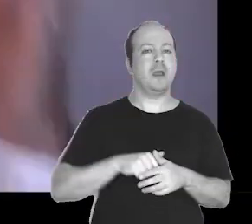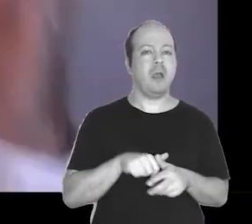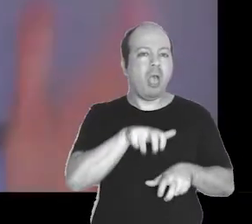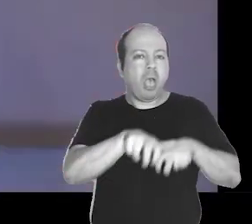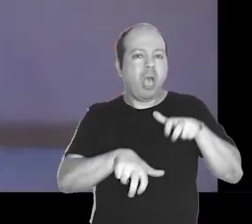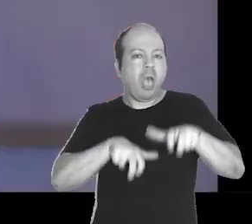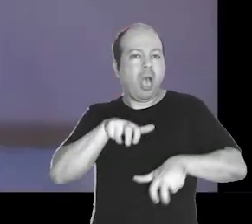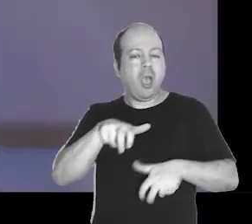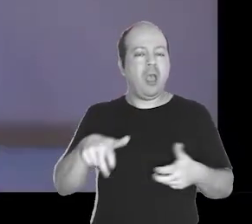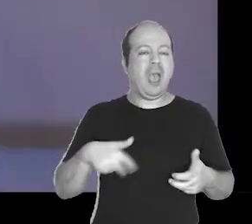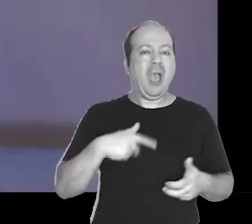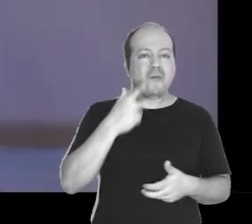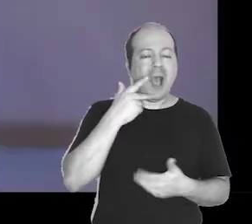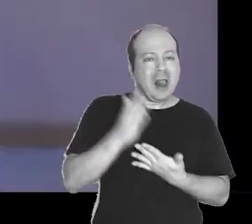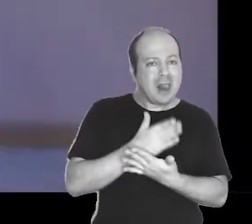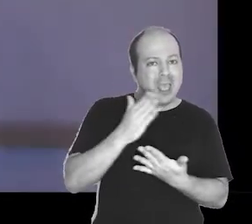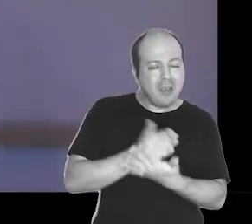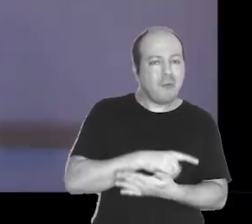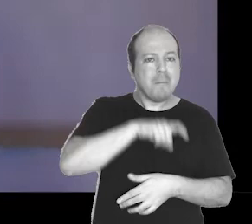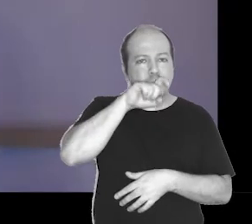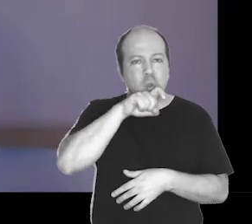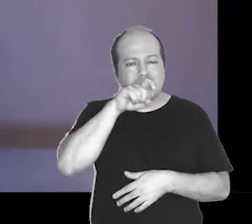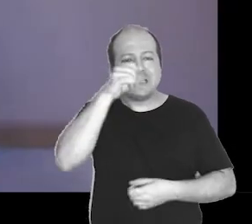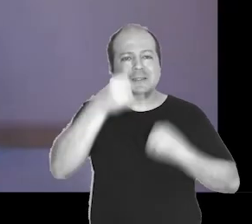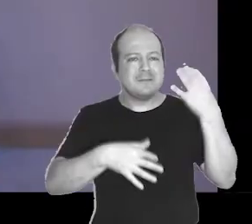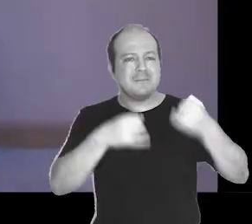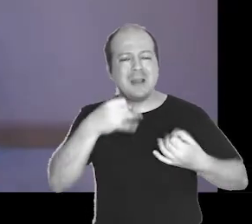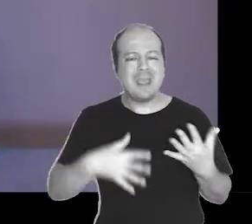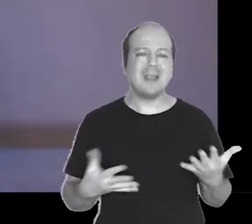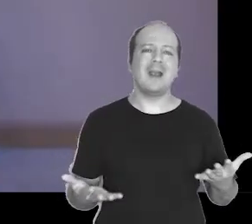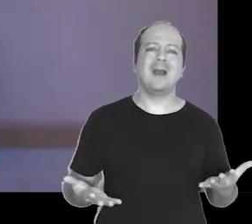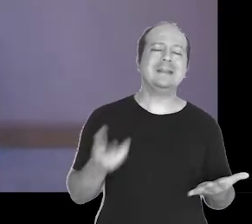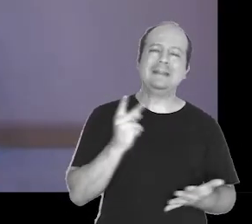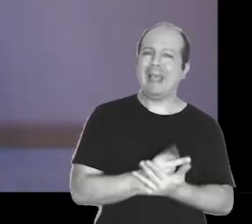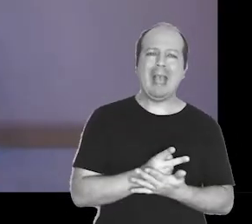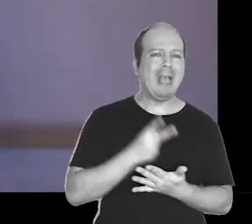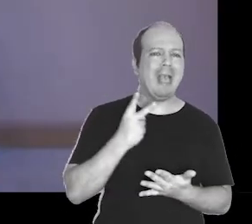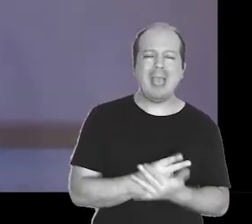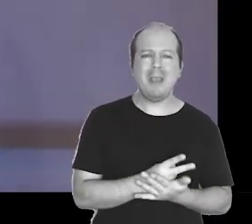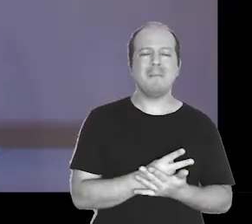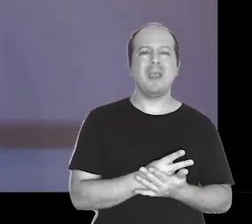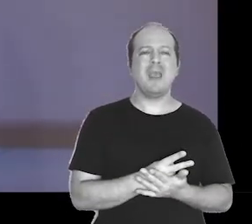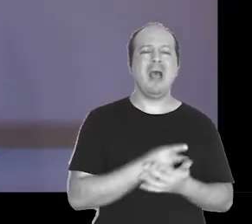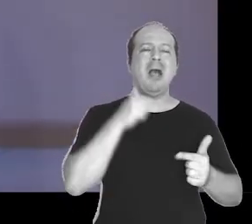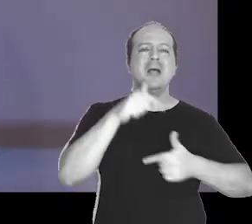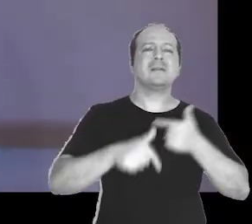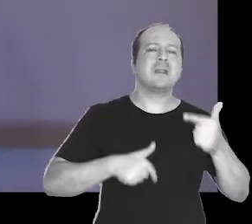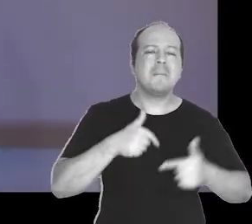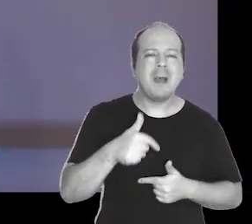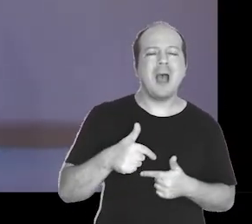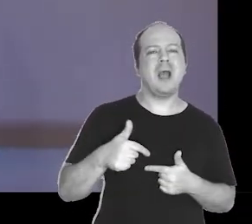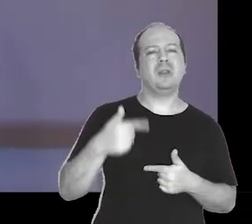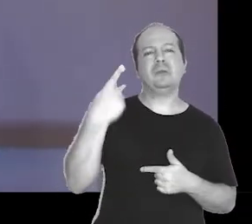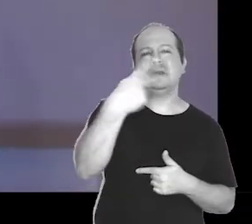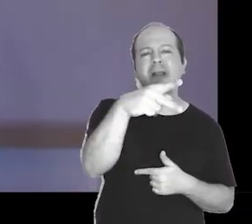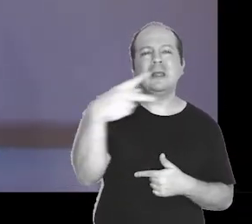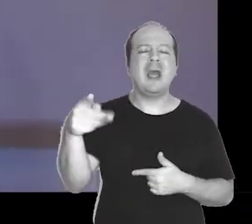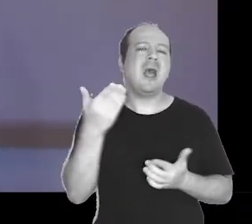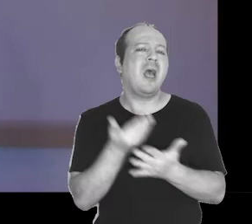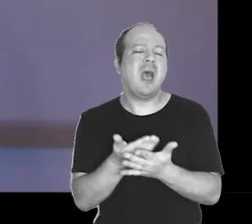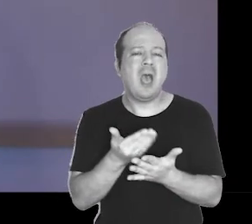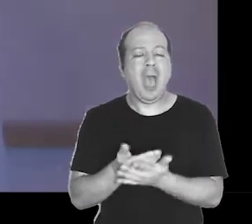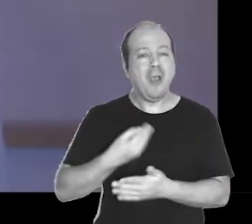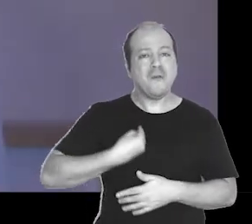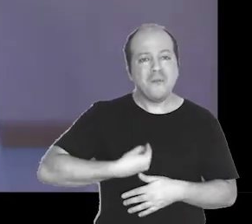livros diziam abutre. Mesmo assim, um ato falho? Todos os trabalhos que consultei para estudar sua vida